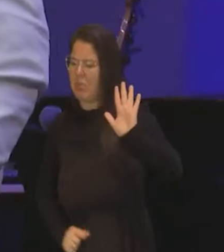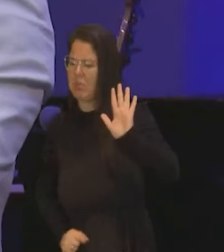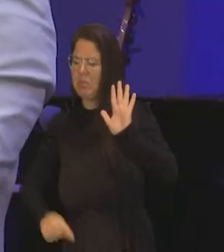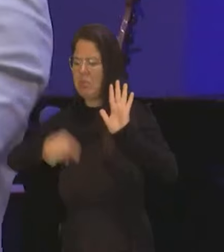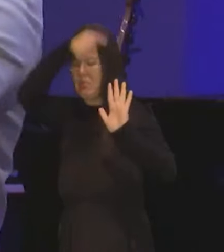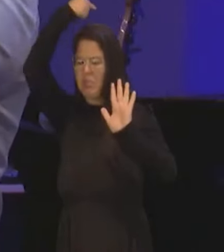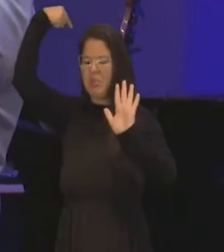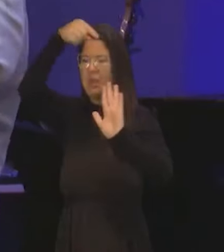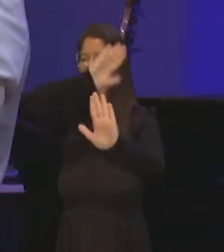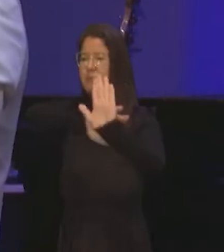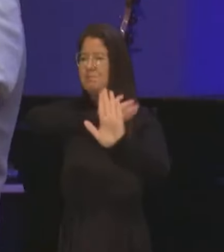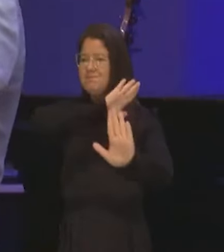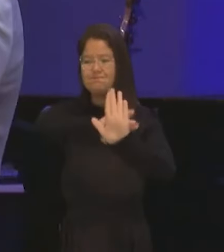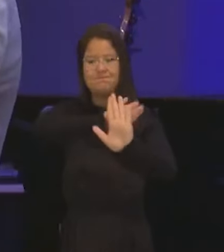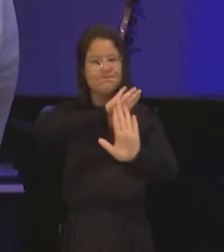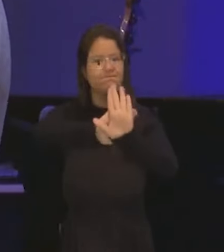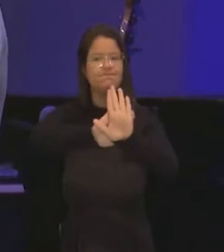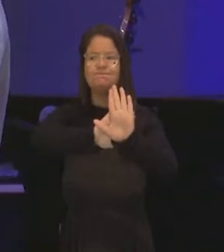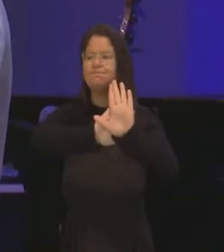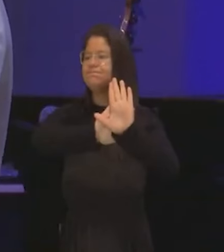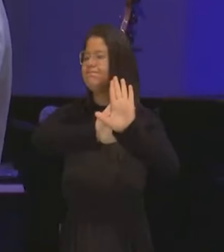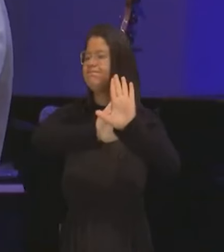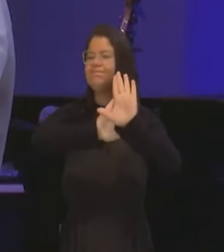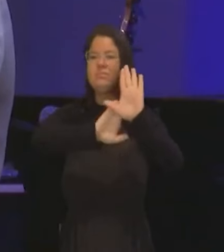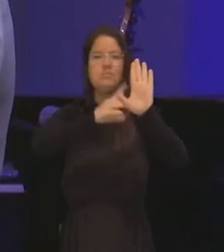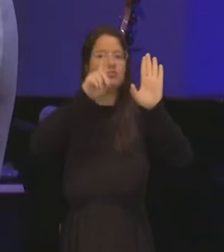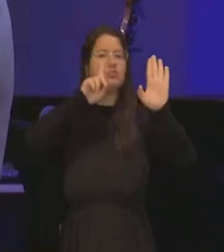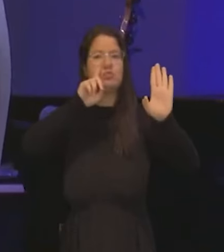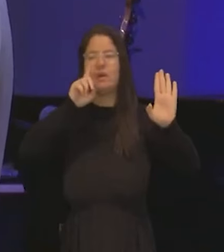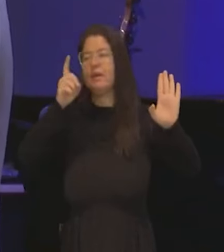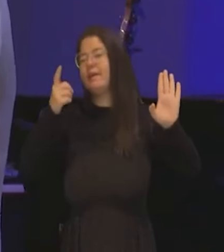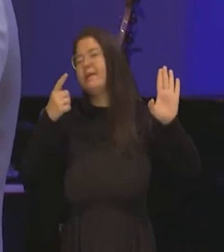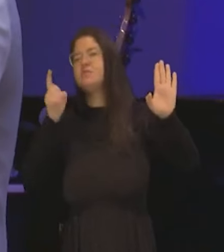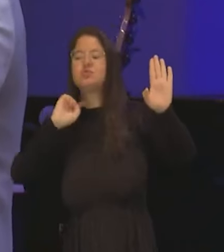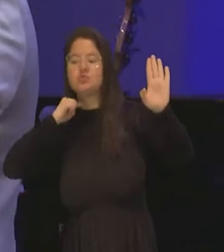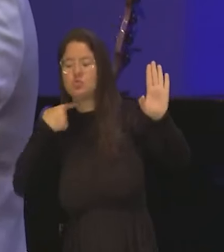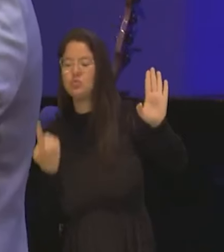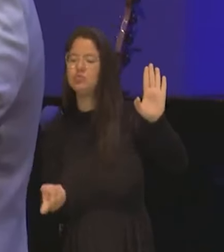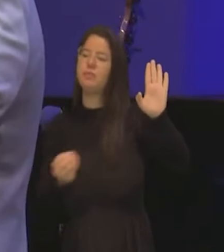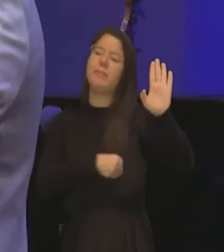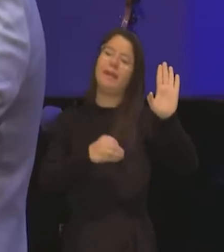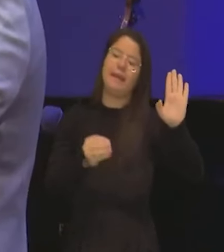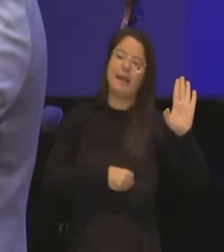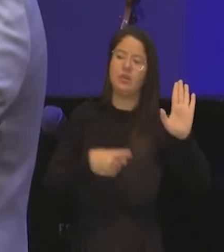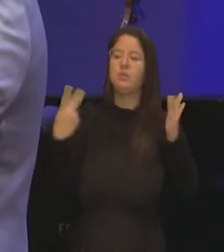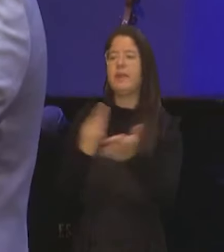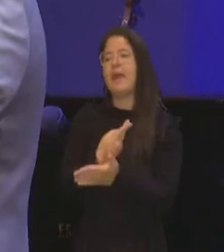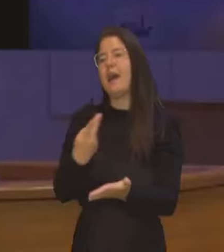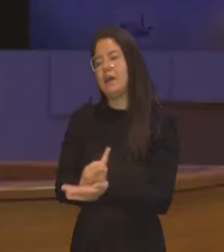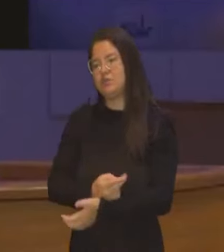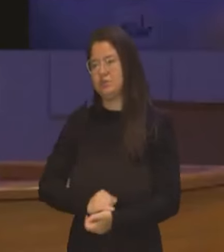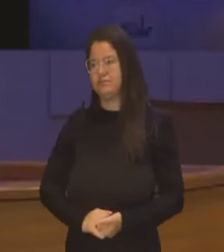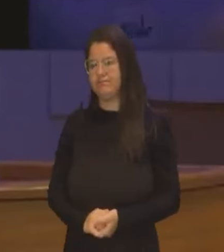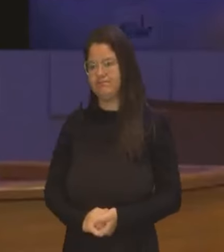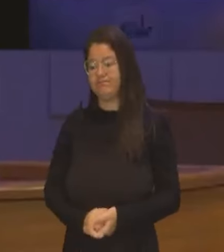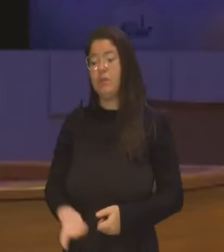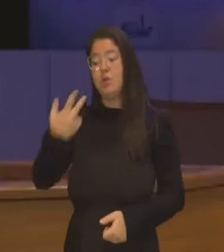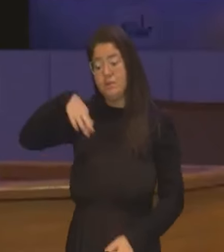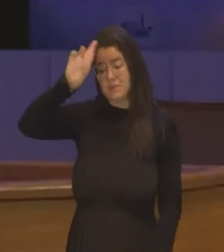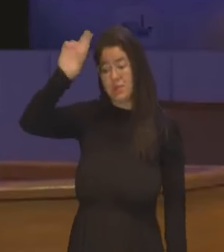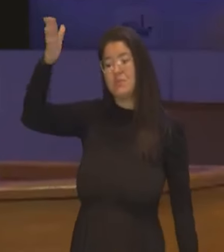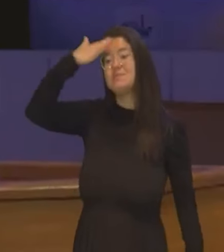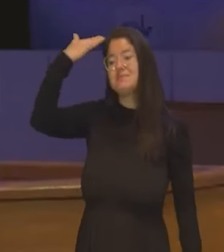das flores, mas por dentro a podridão e todo tipo de imoralidade e pecado. O Senhor,